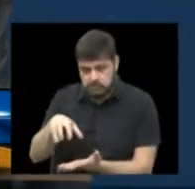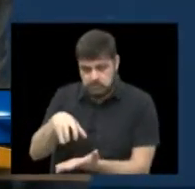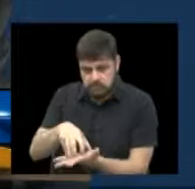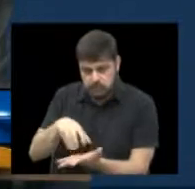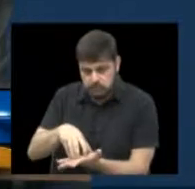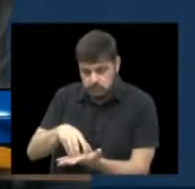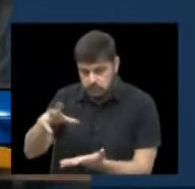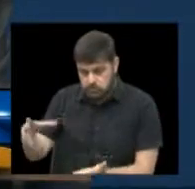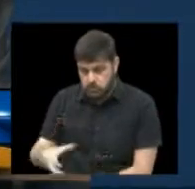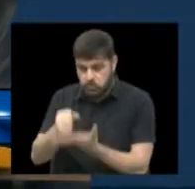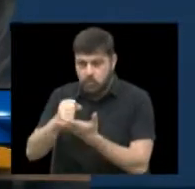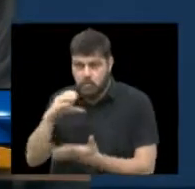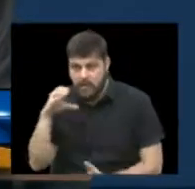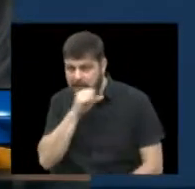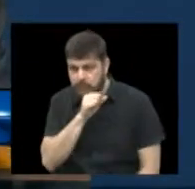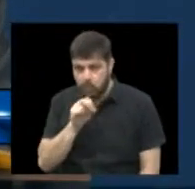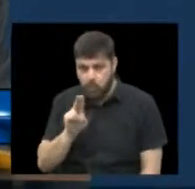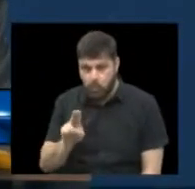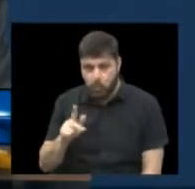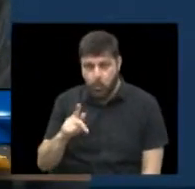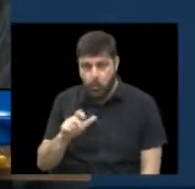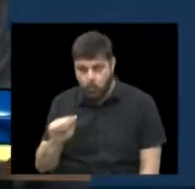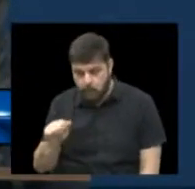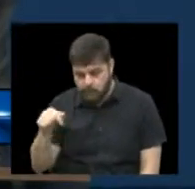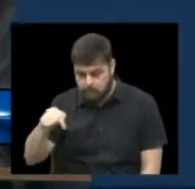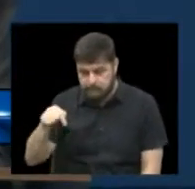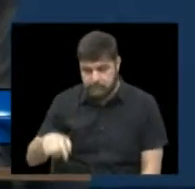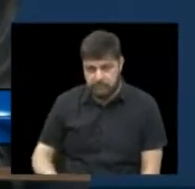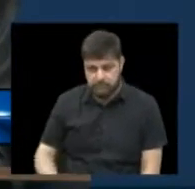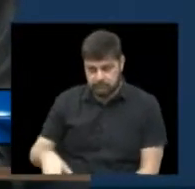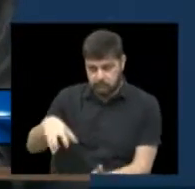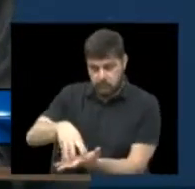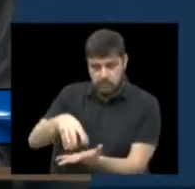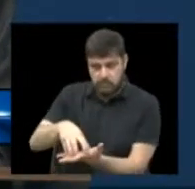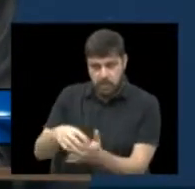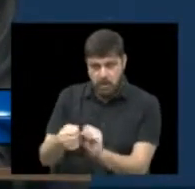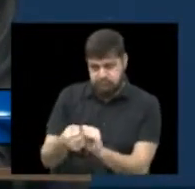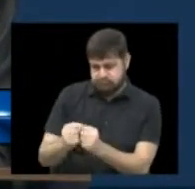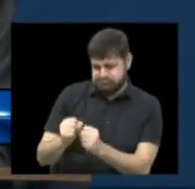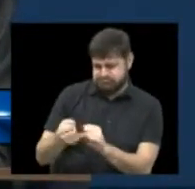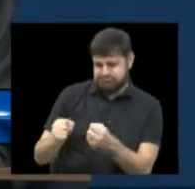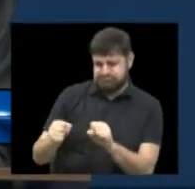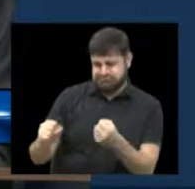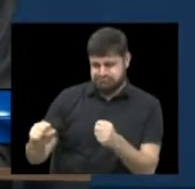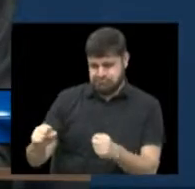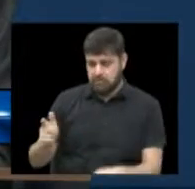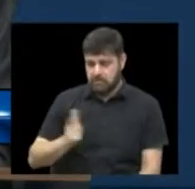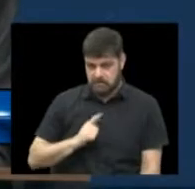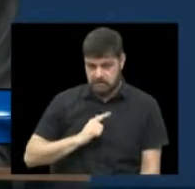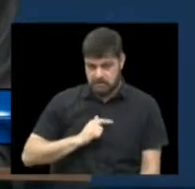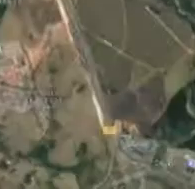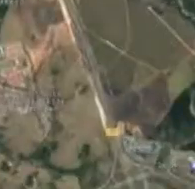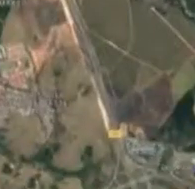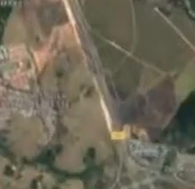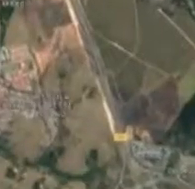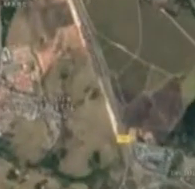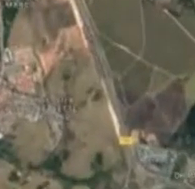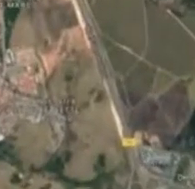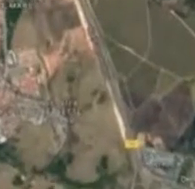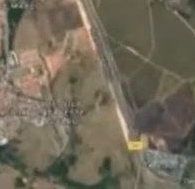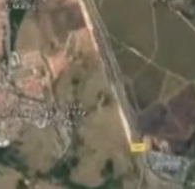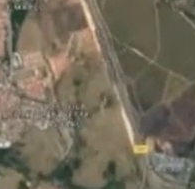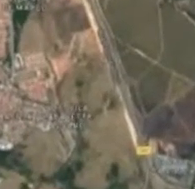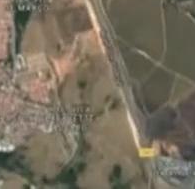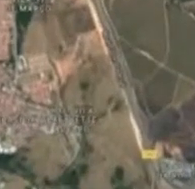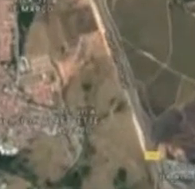pronto atendimento, uma UPA, de porte 3, que é o maior tipo de UPA que nós temos pelo Ministério da Saúde. A